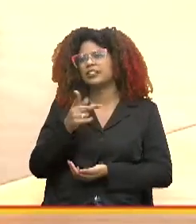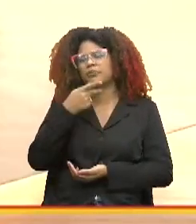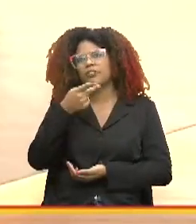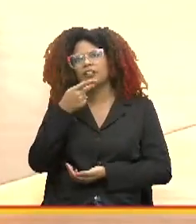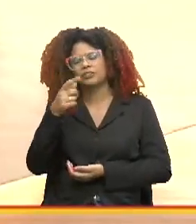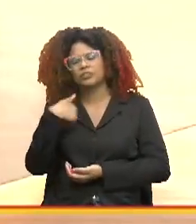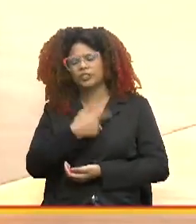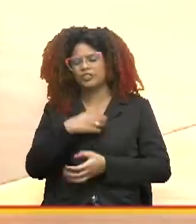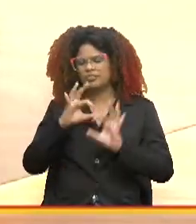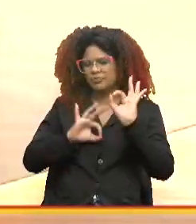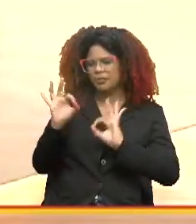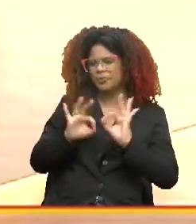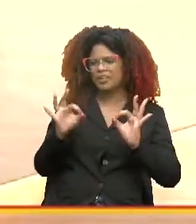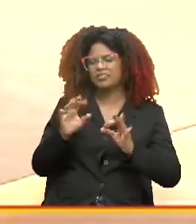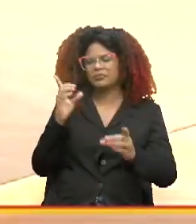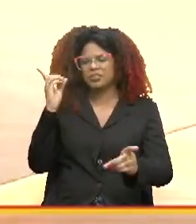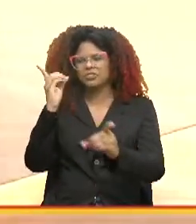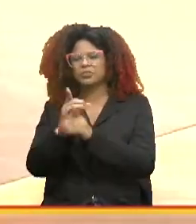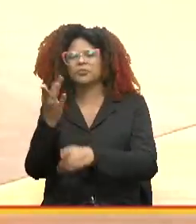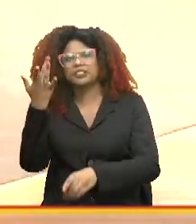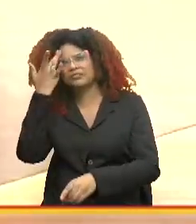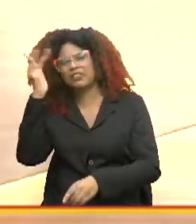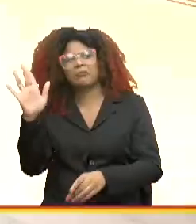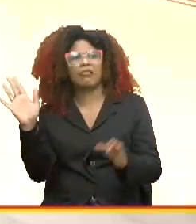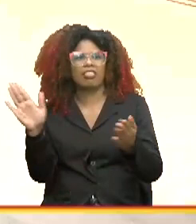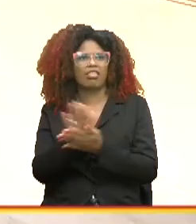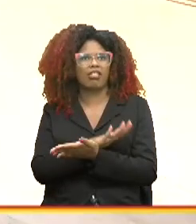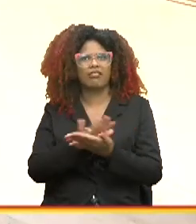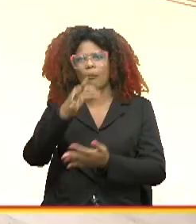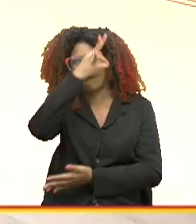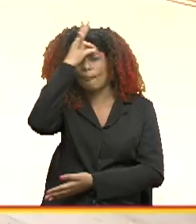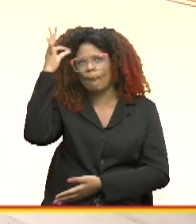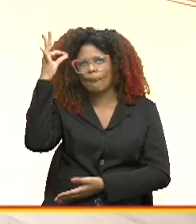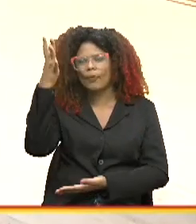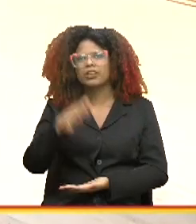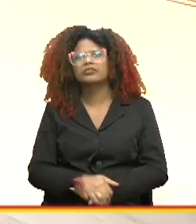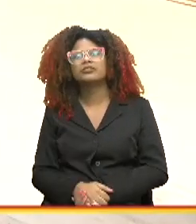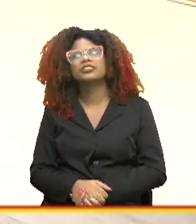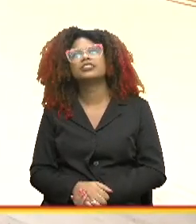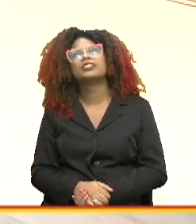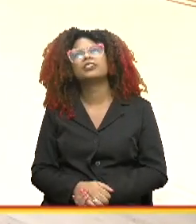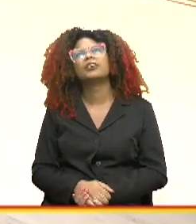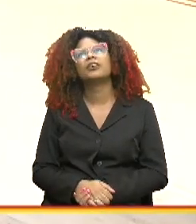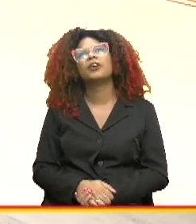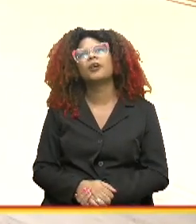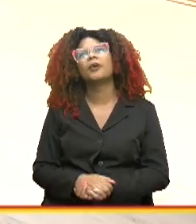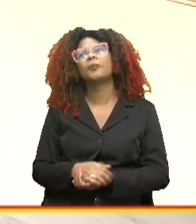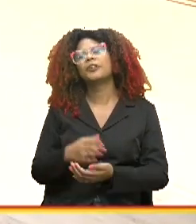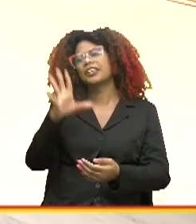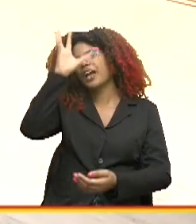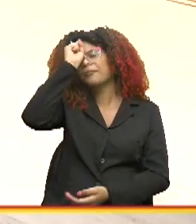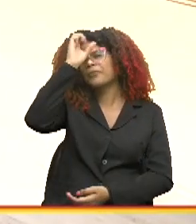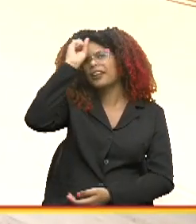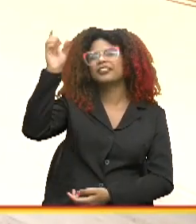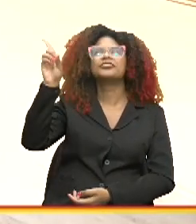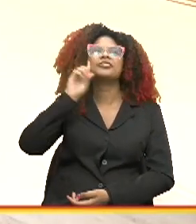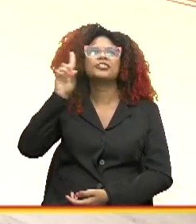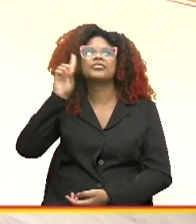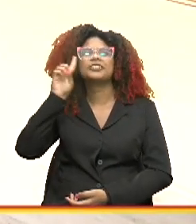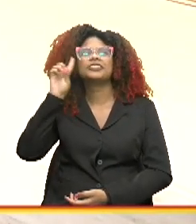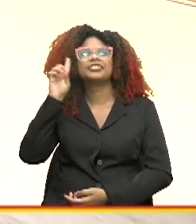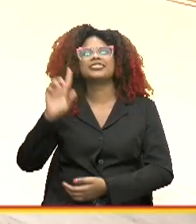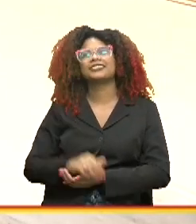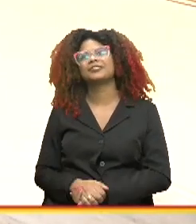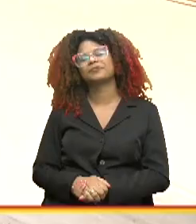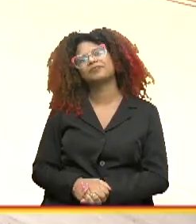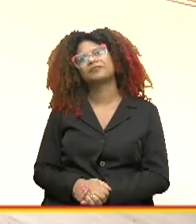se prepara se prepara para depois descobrir que não sabe nada então porque a gente vai aprendendo todos os dias então é isso né